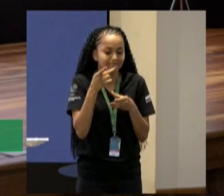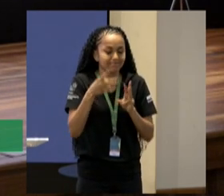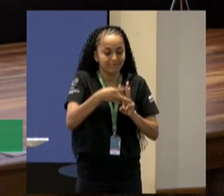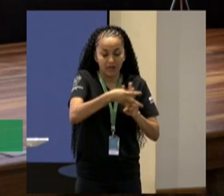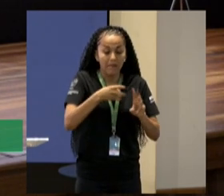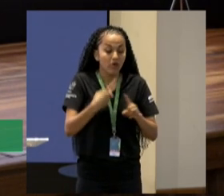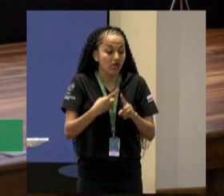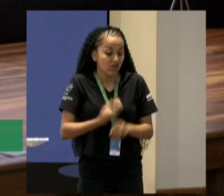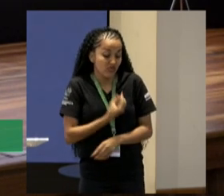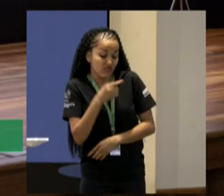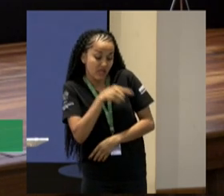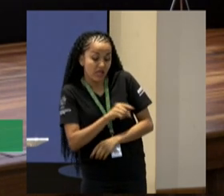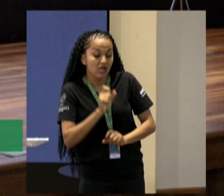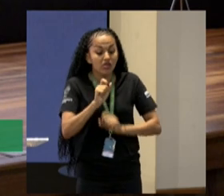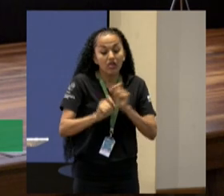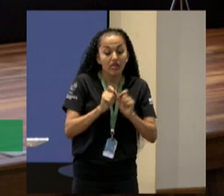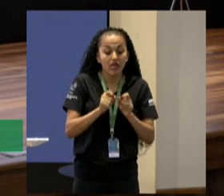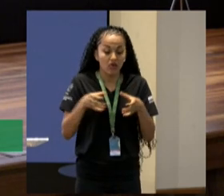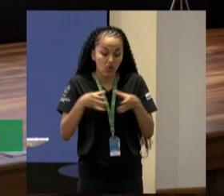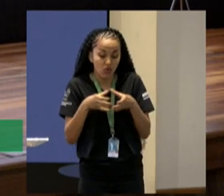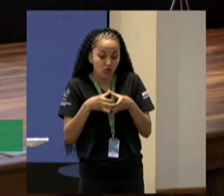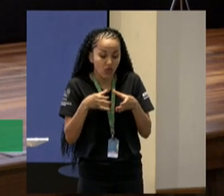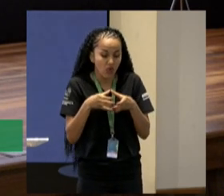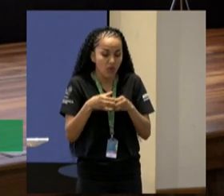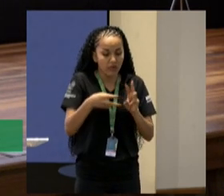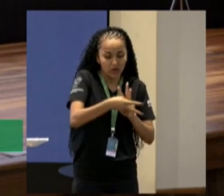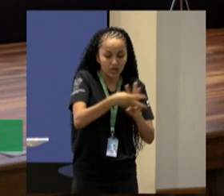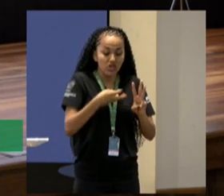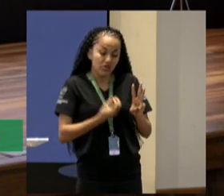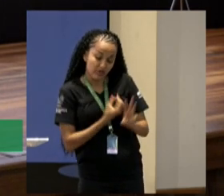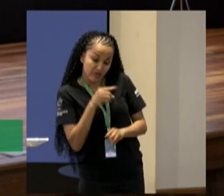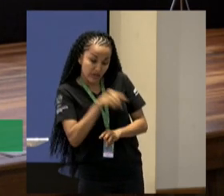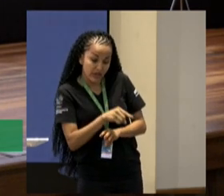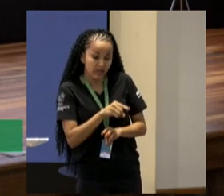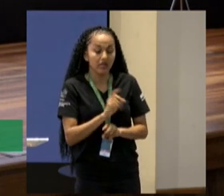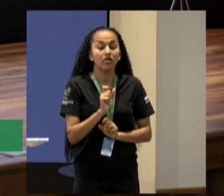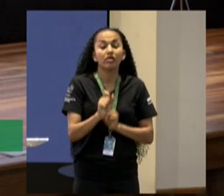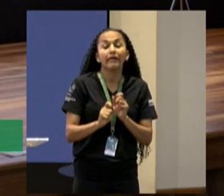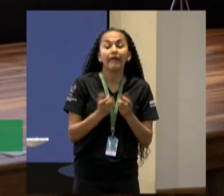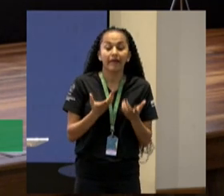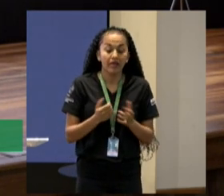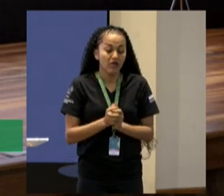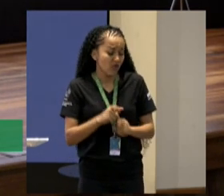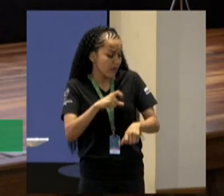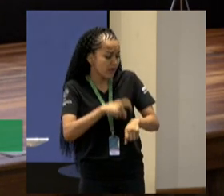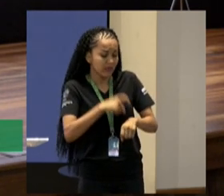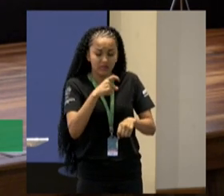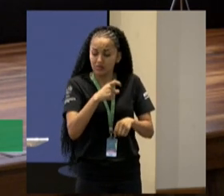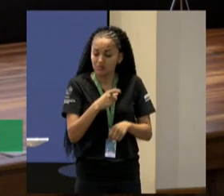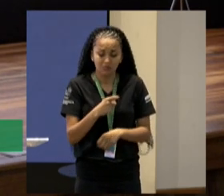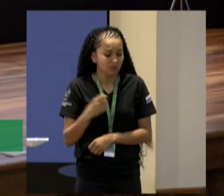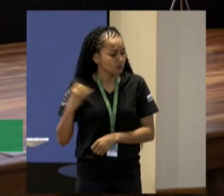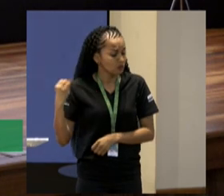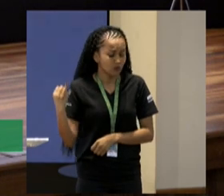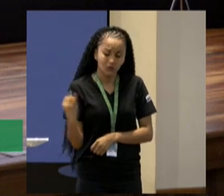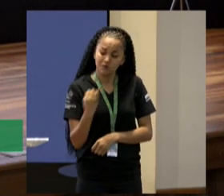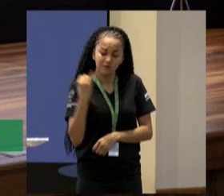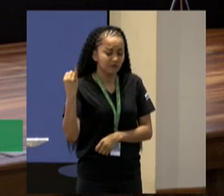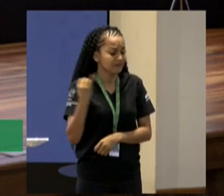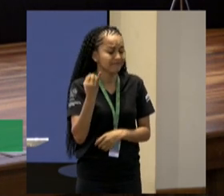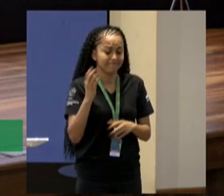ali, quem são os grupos indígenas que estão ali, os povos indígenas. Então, foi um momento extremamente